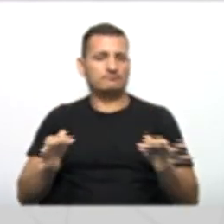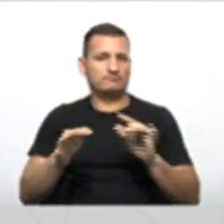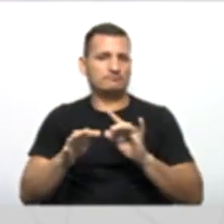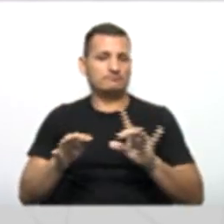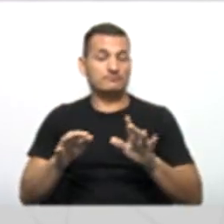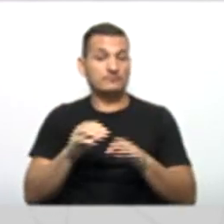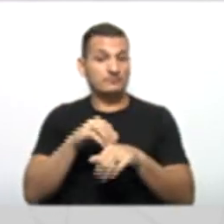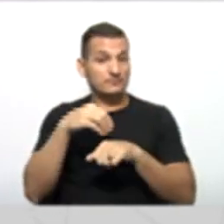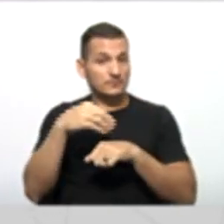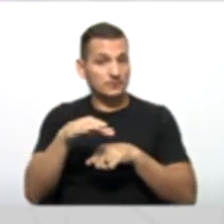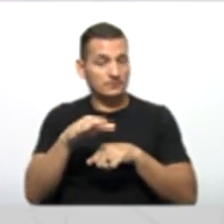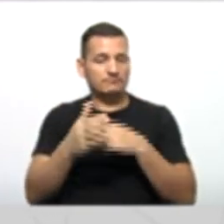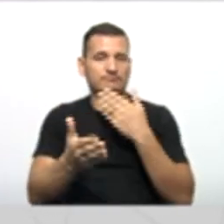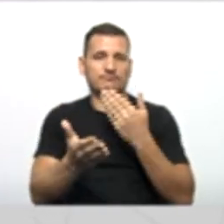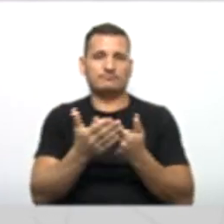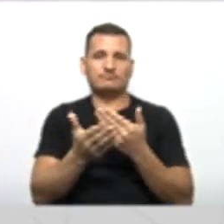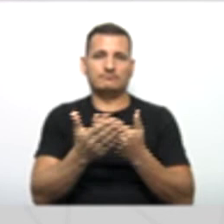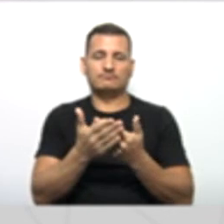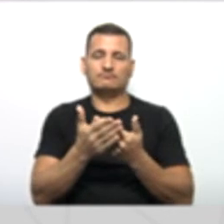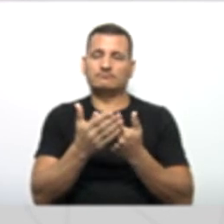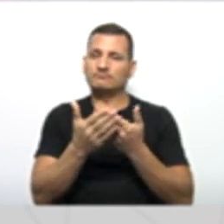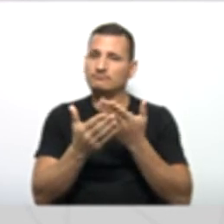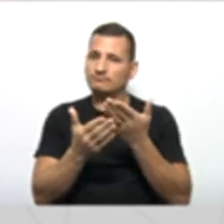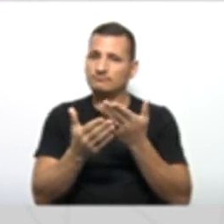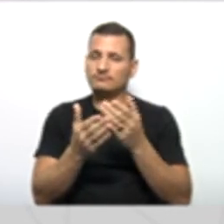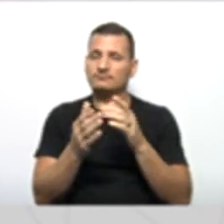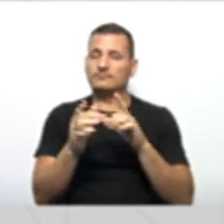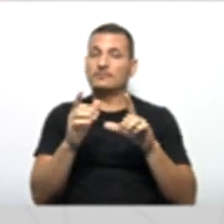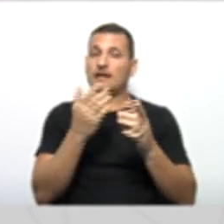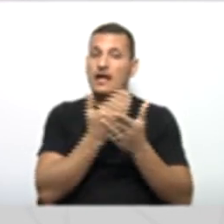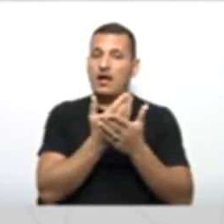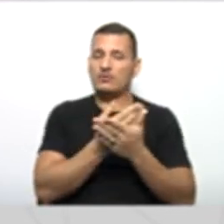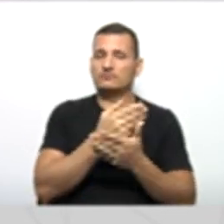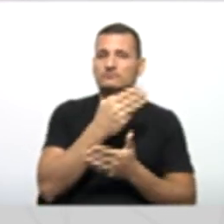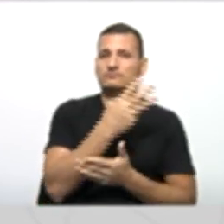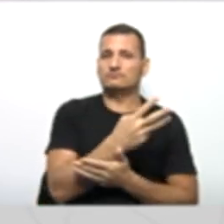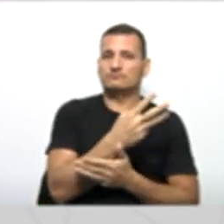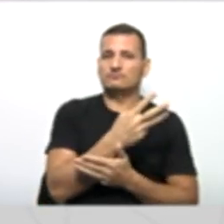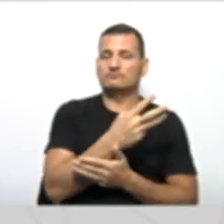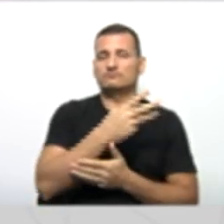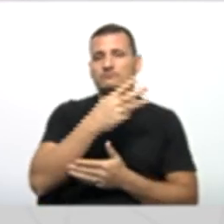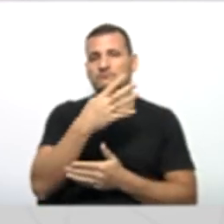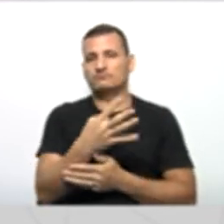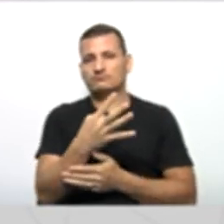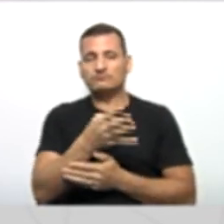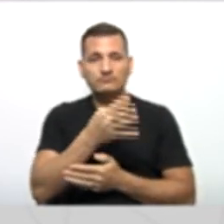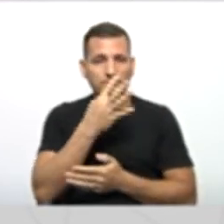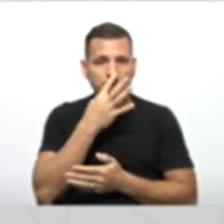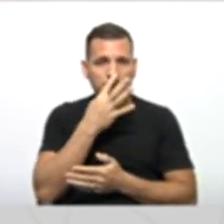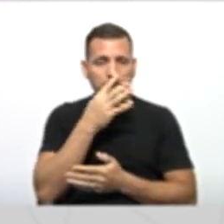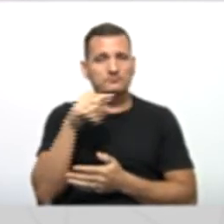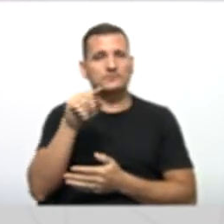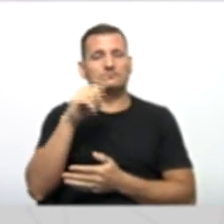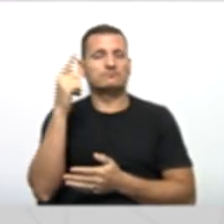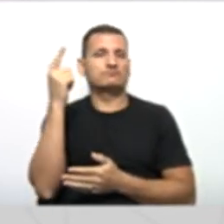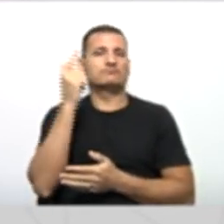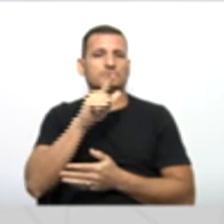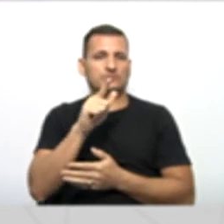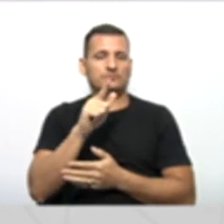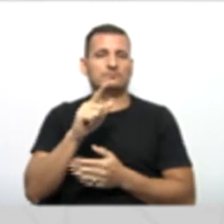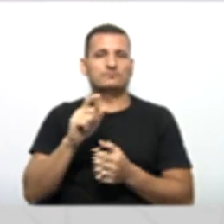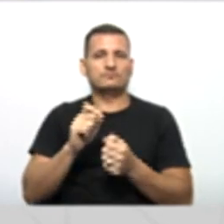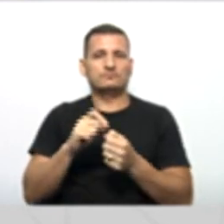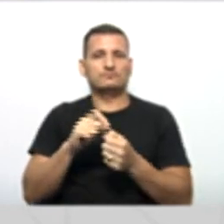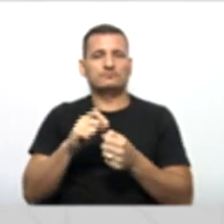dica estudem pela aula 3 e 4 que vocês vão ter sucesso nessa